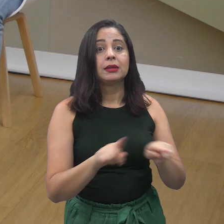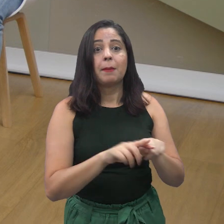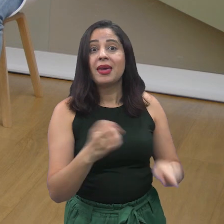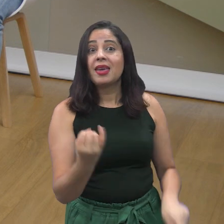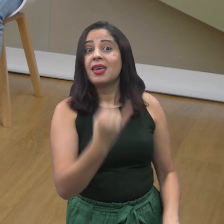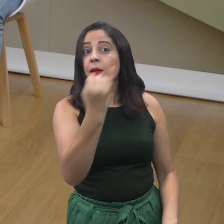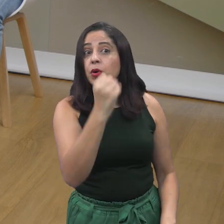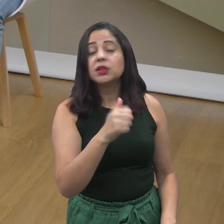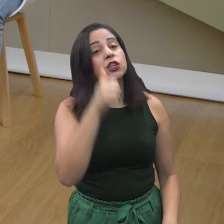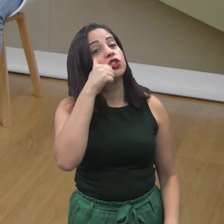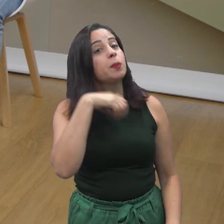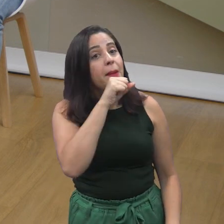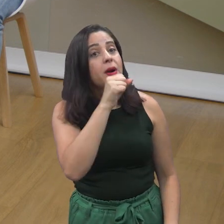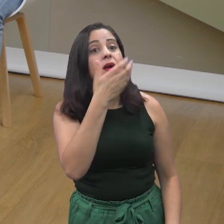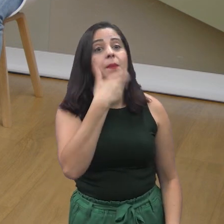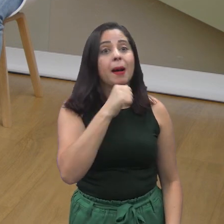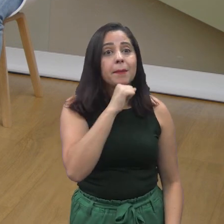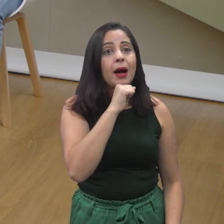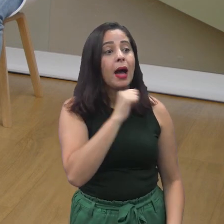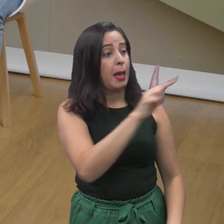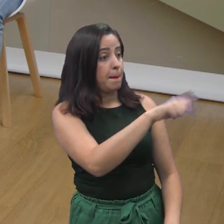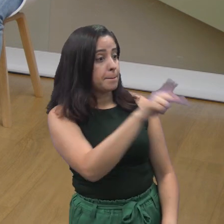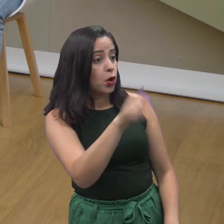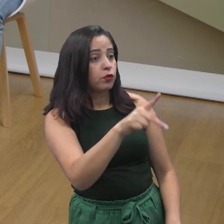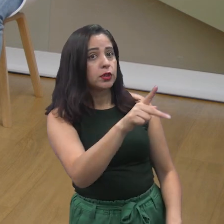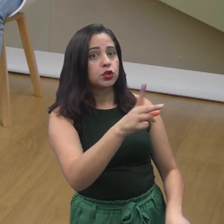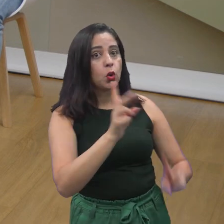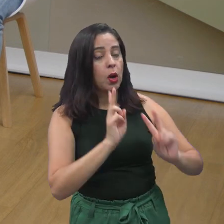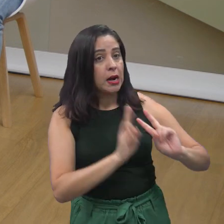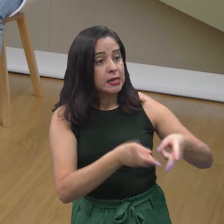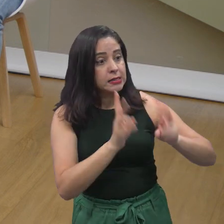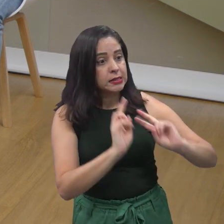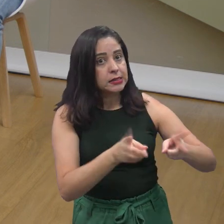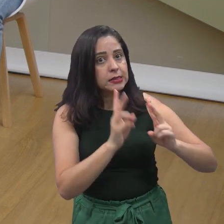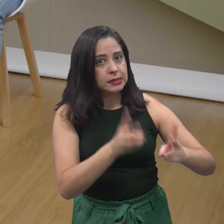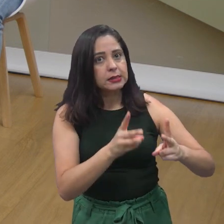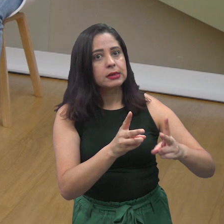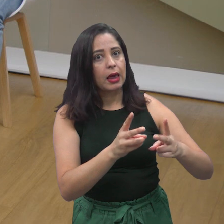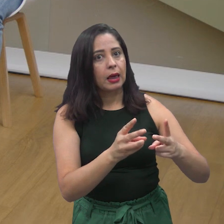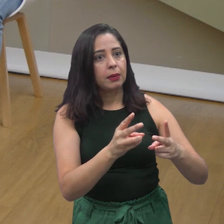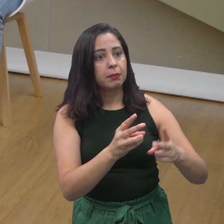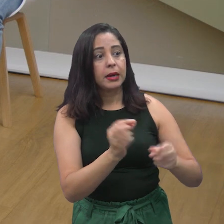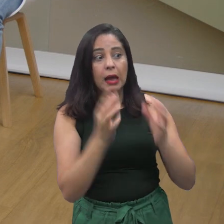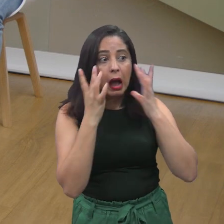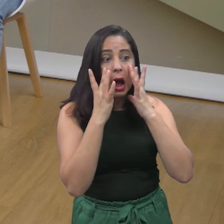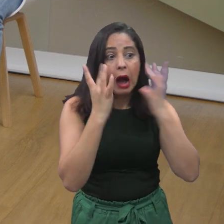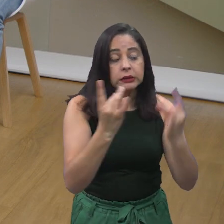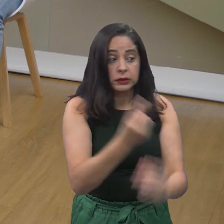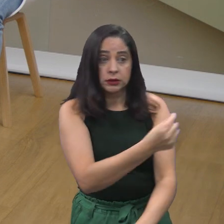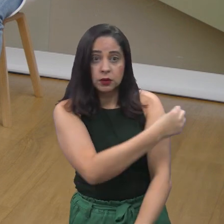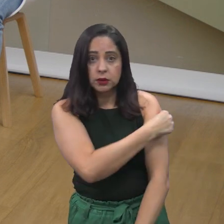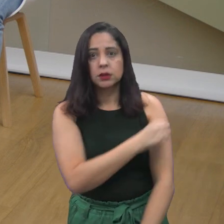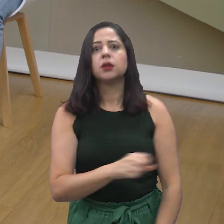e até mesmo os professores ali, a comunidade escolar, manter a carteirinha em dia também, né, de vacinação. Lembrando que a